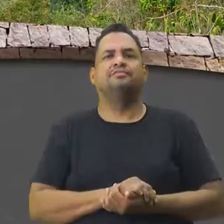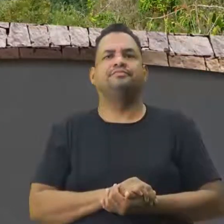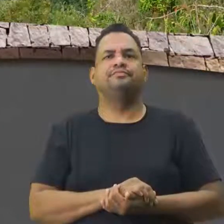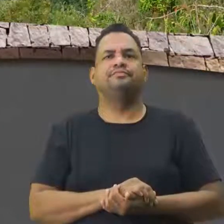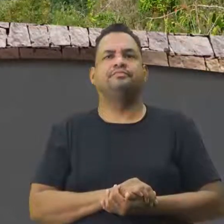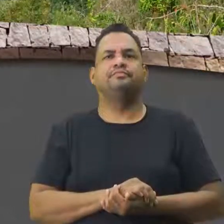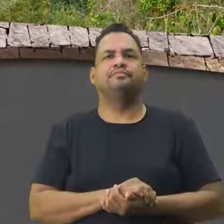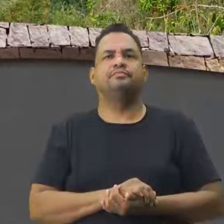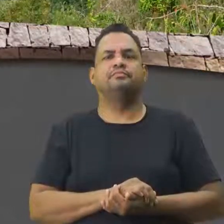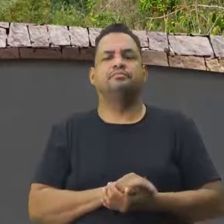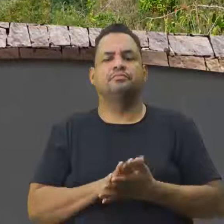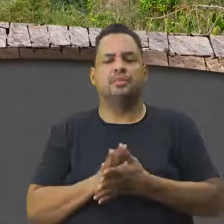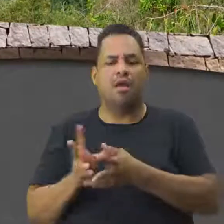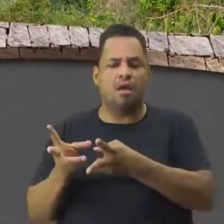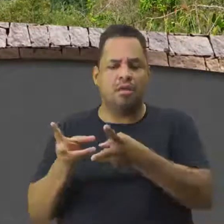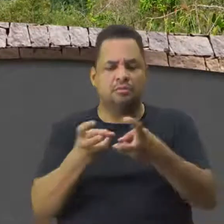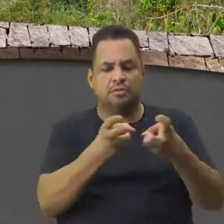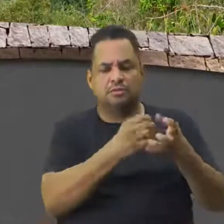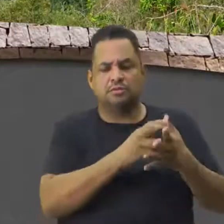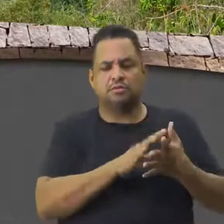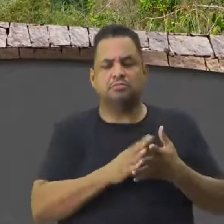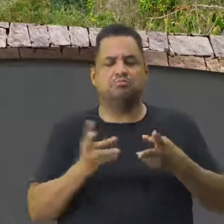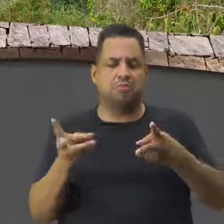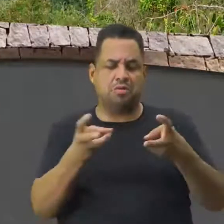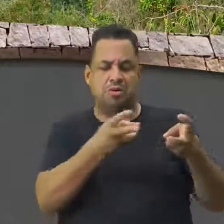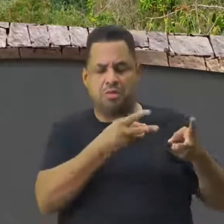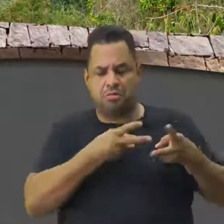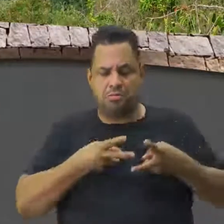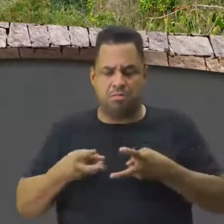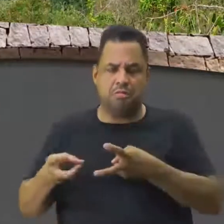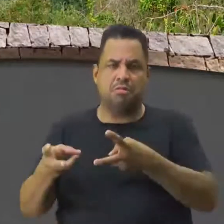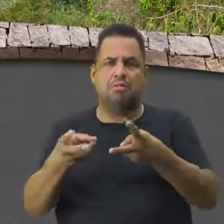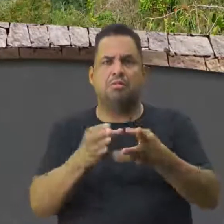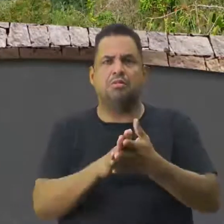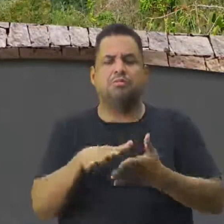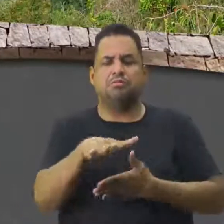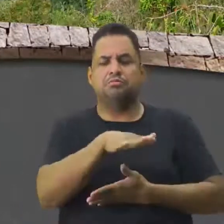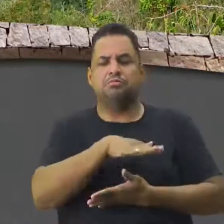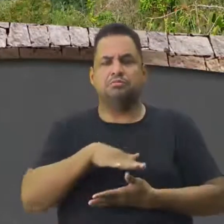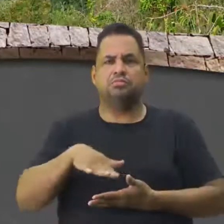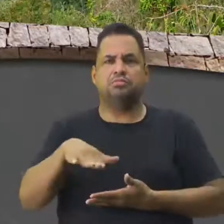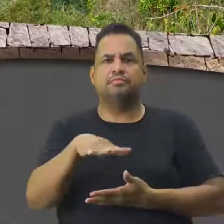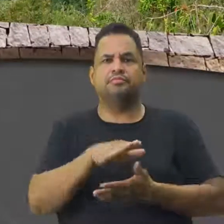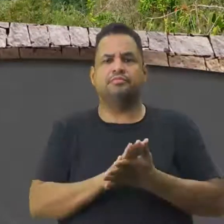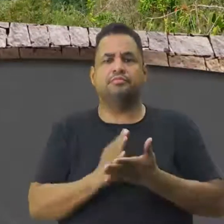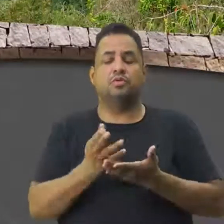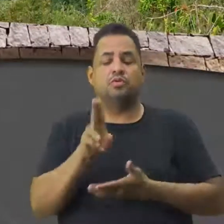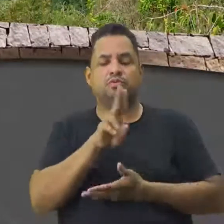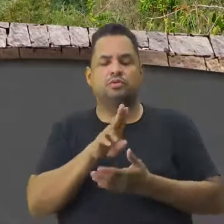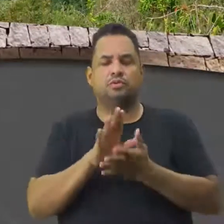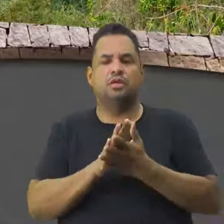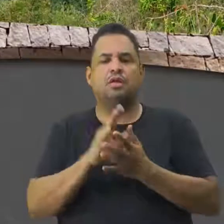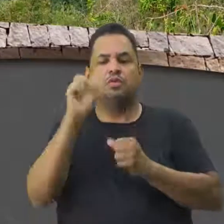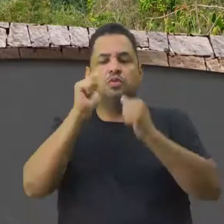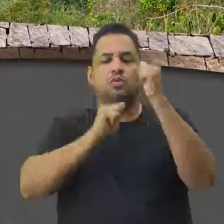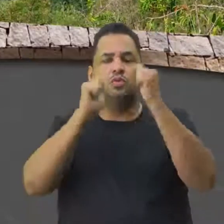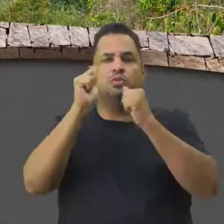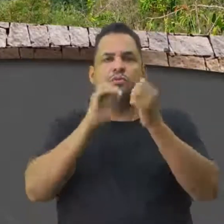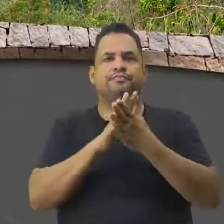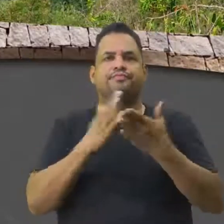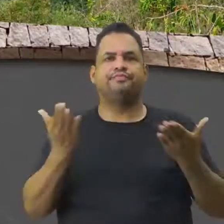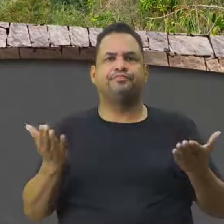o garimpo da casterita. Agora, a casterita passou a ser explorada através de indústria, as